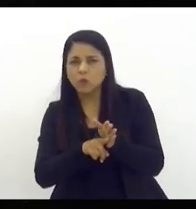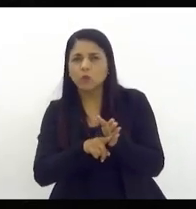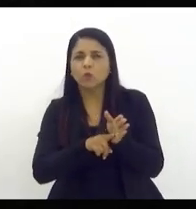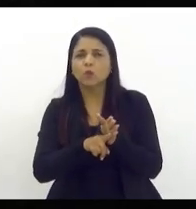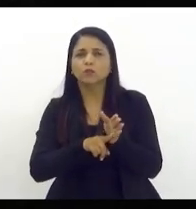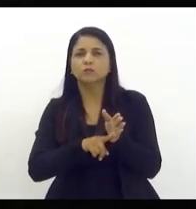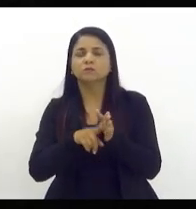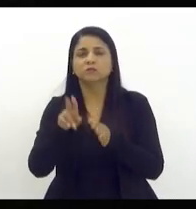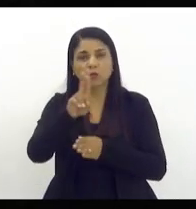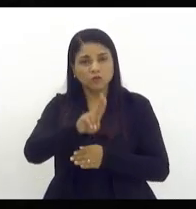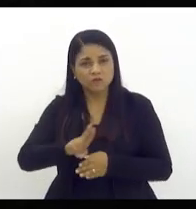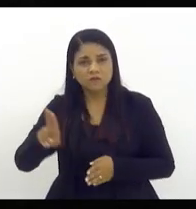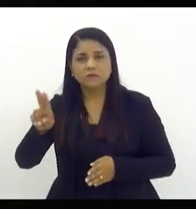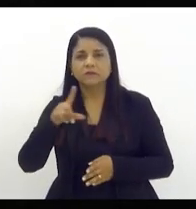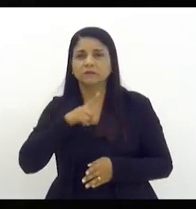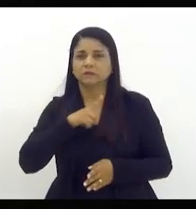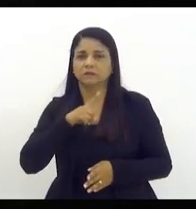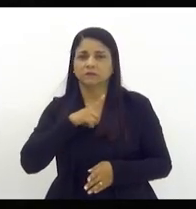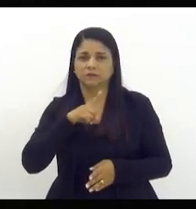nossas universidades,